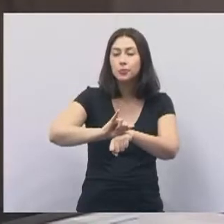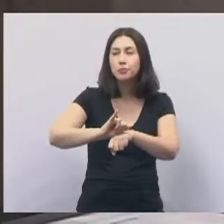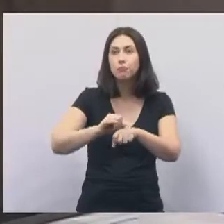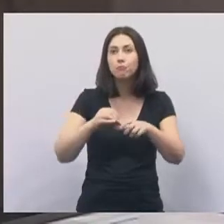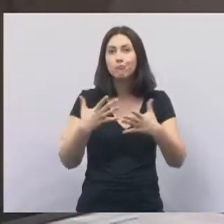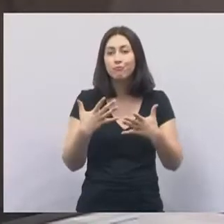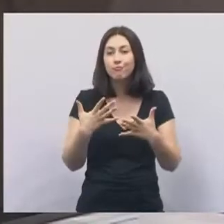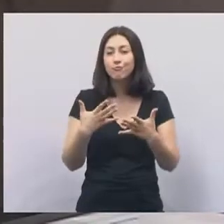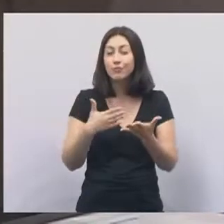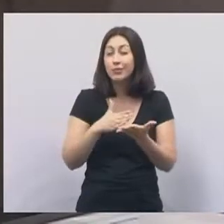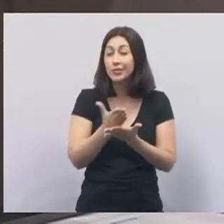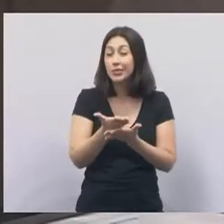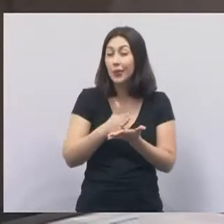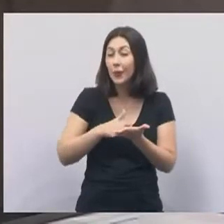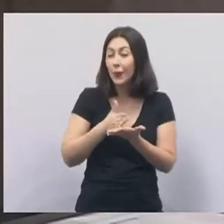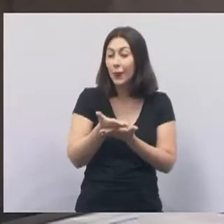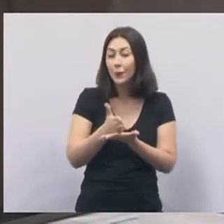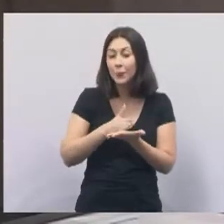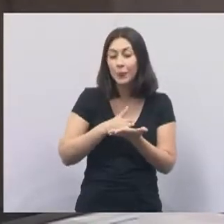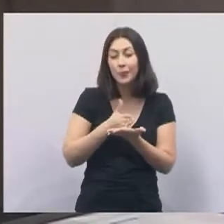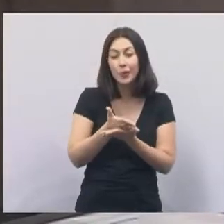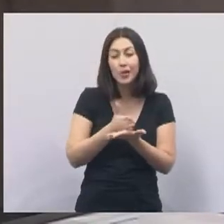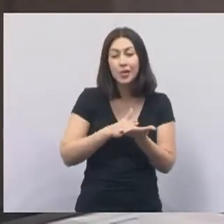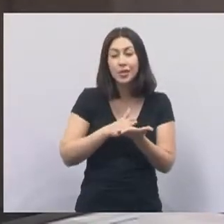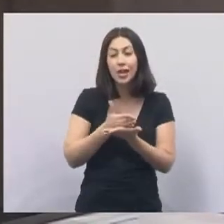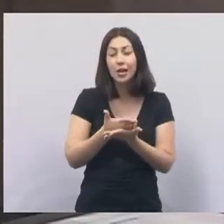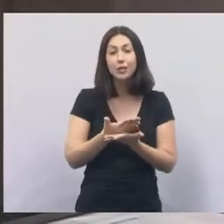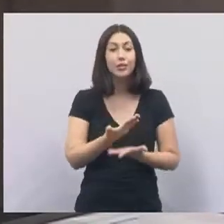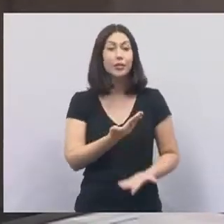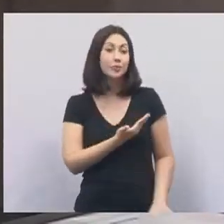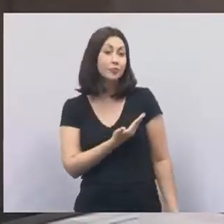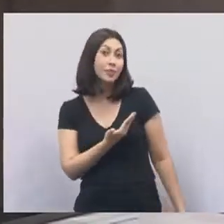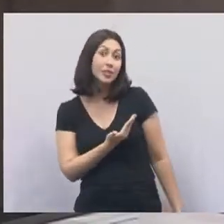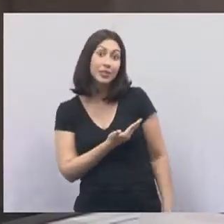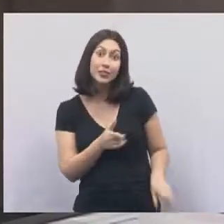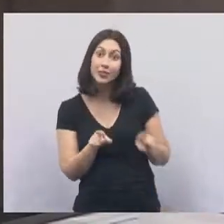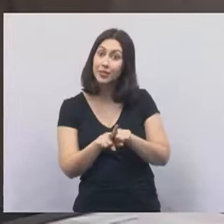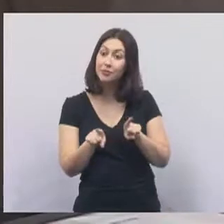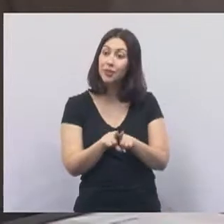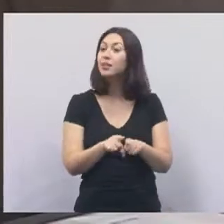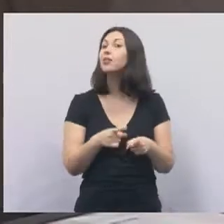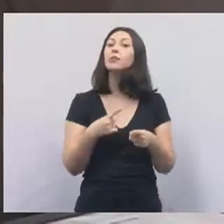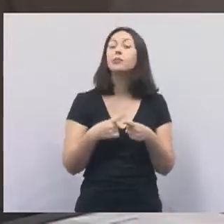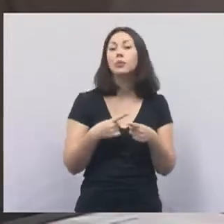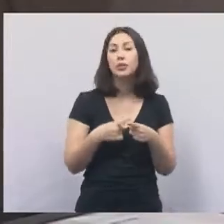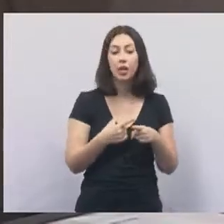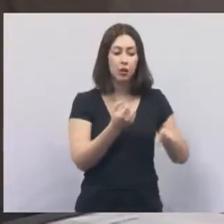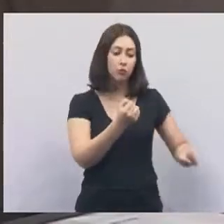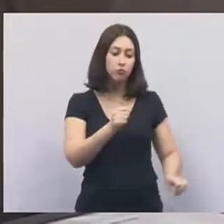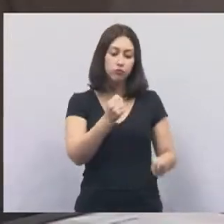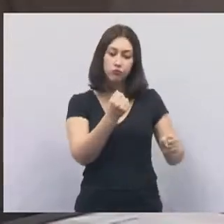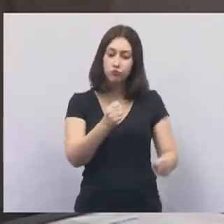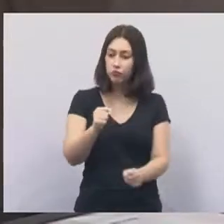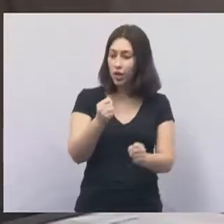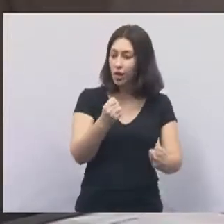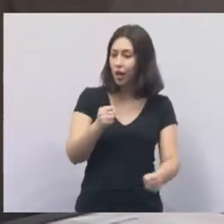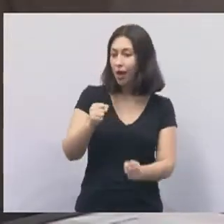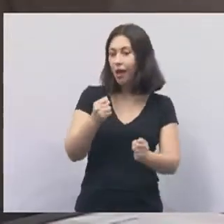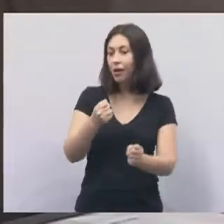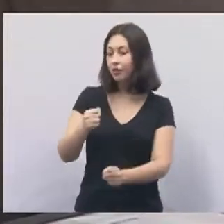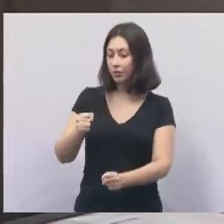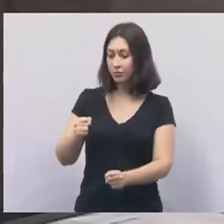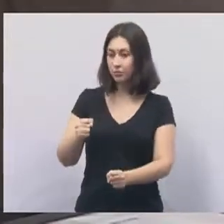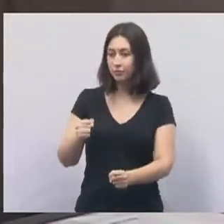incomodado muito até assim as nossas amigas os nossos amigos que costumam fazer a varrição o seu próprio